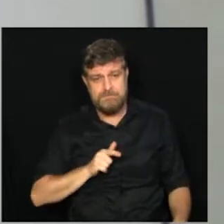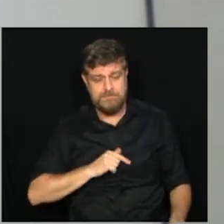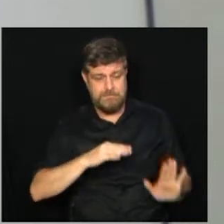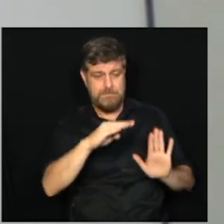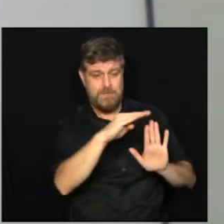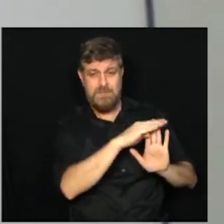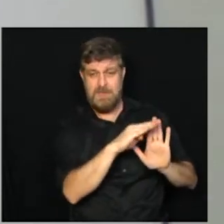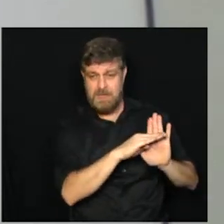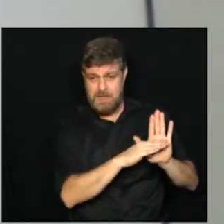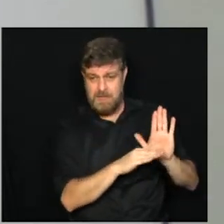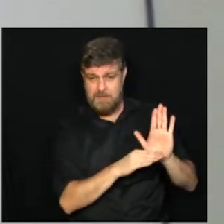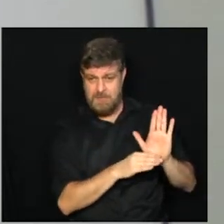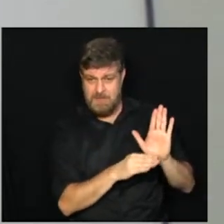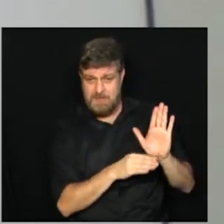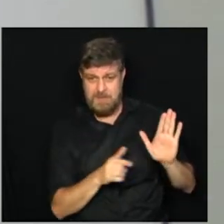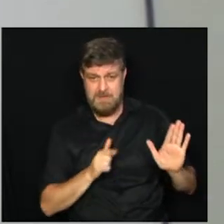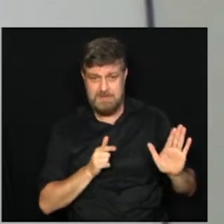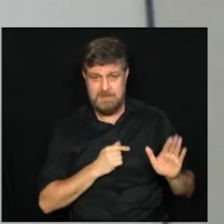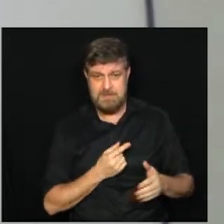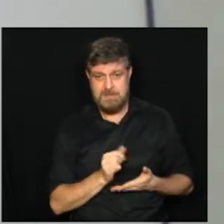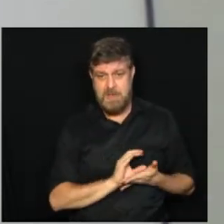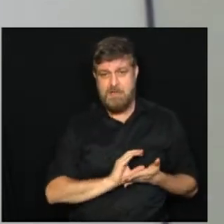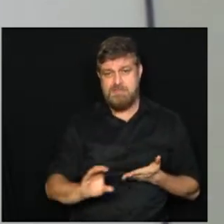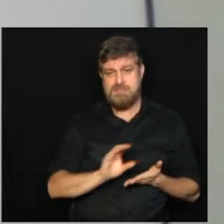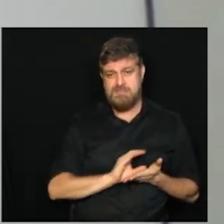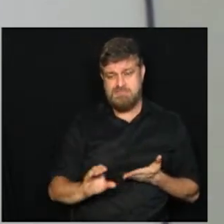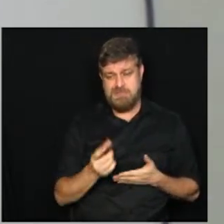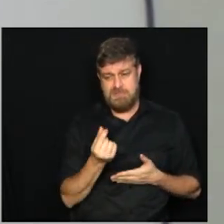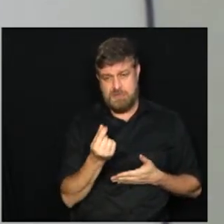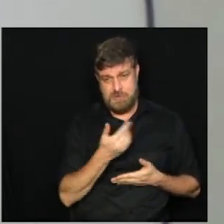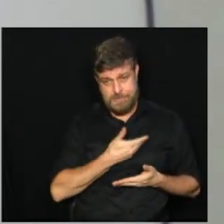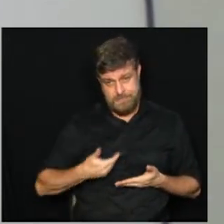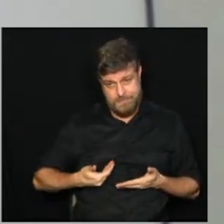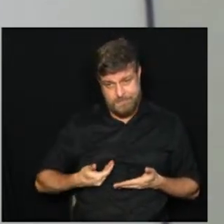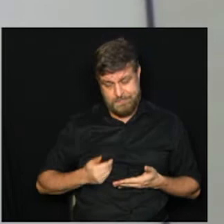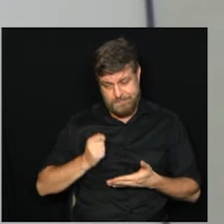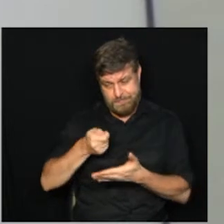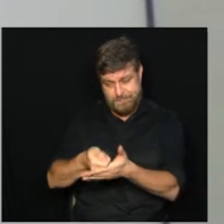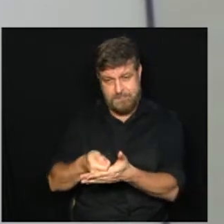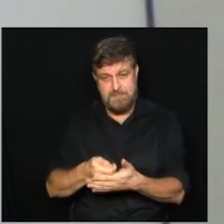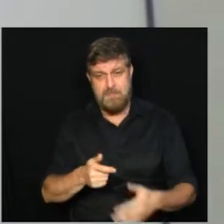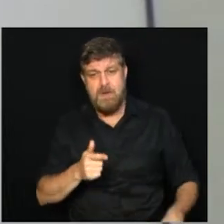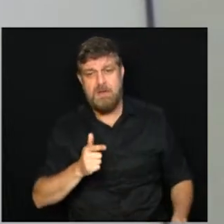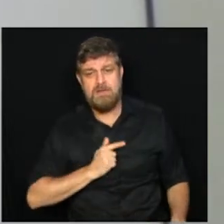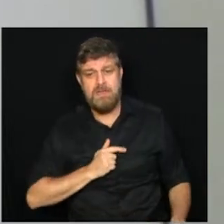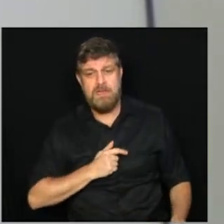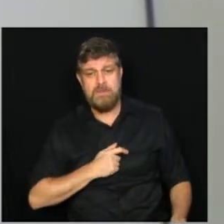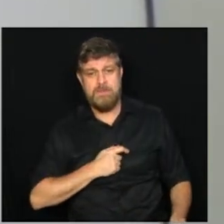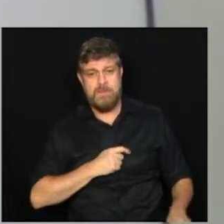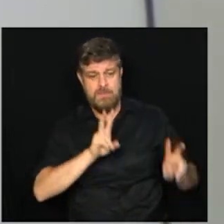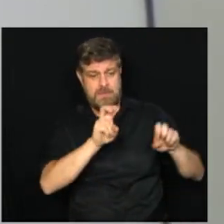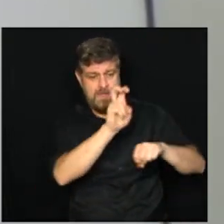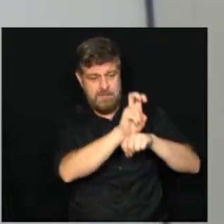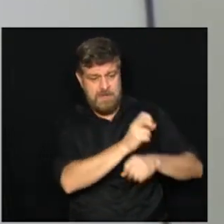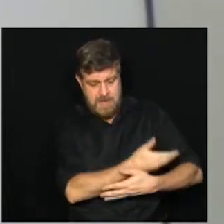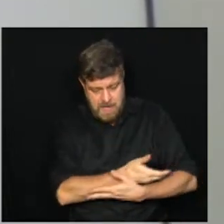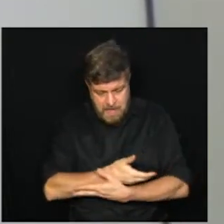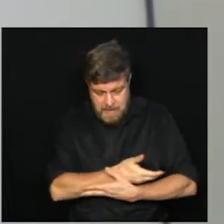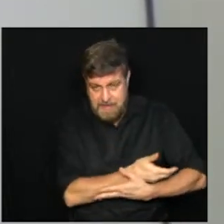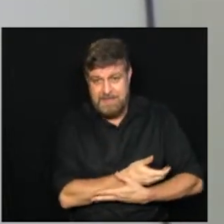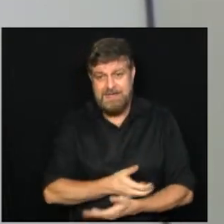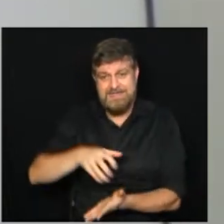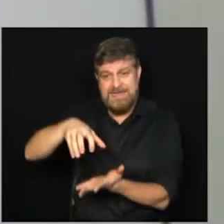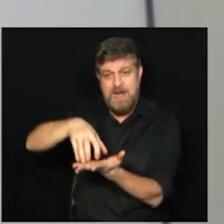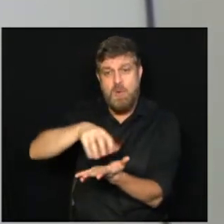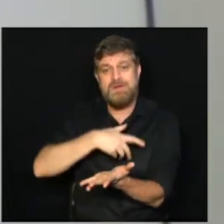programas de transferência de renda. Eu falei um pouco sobre as creches, falei sobre os centros de